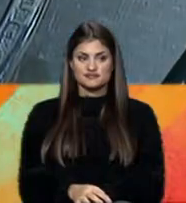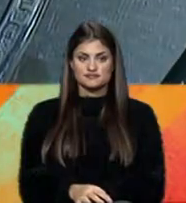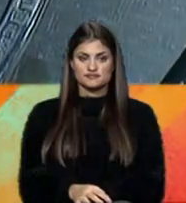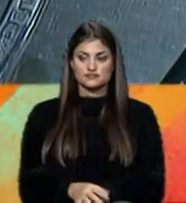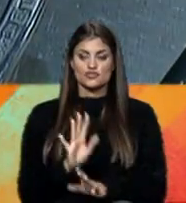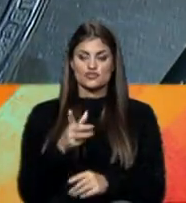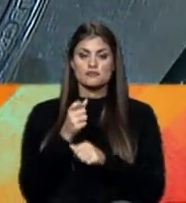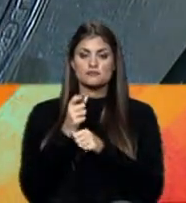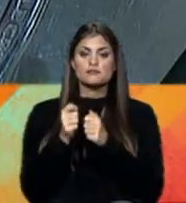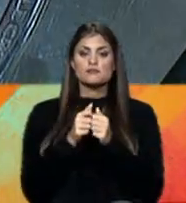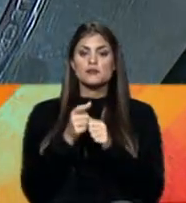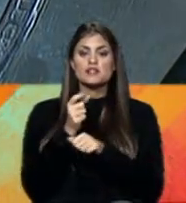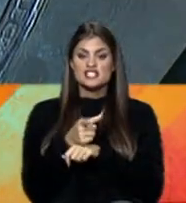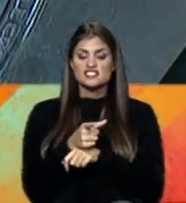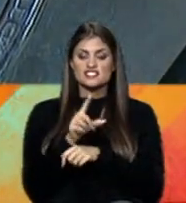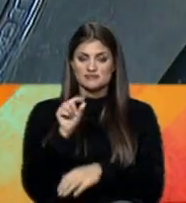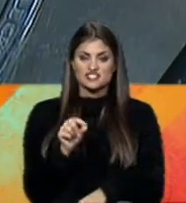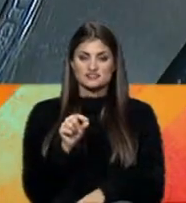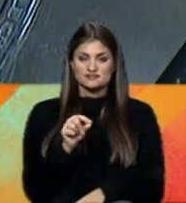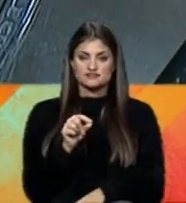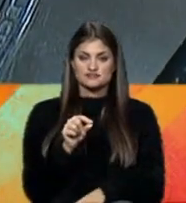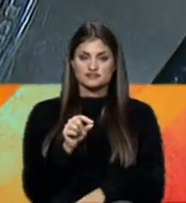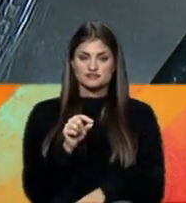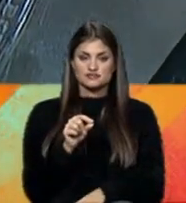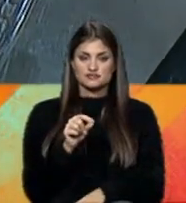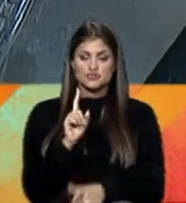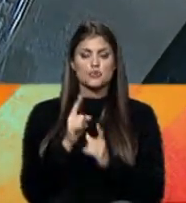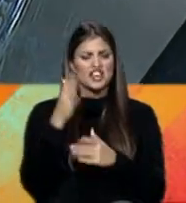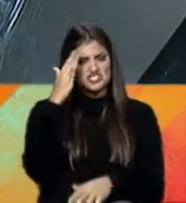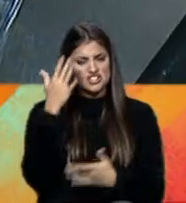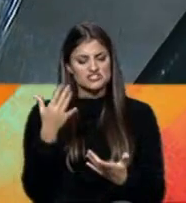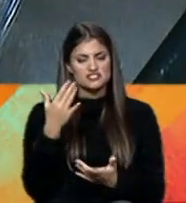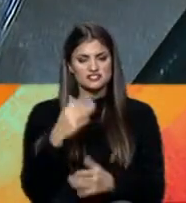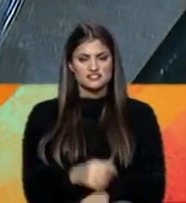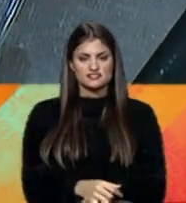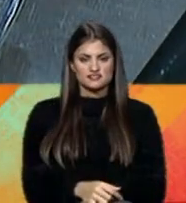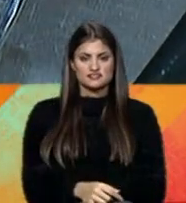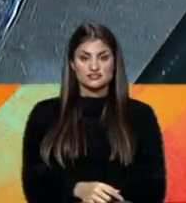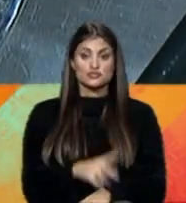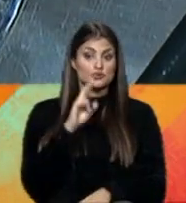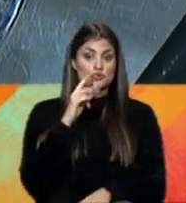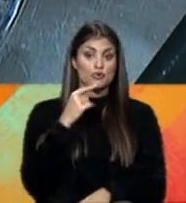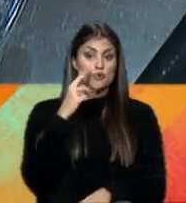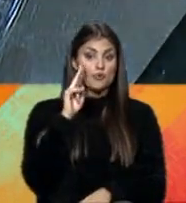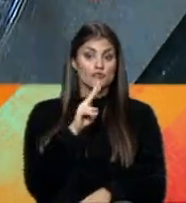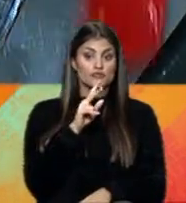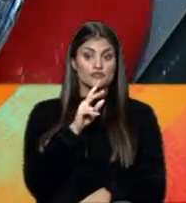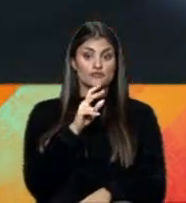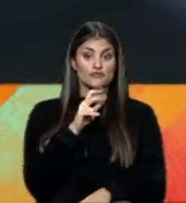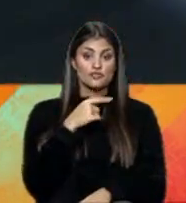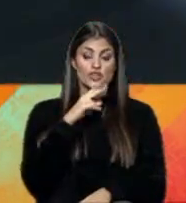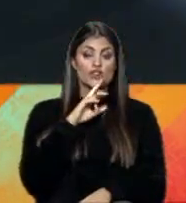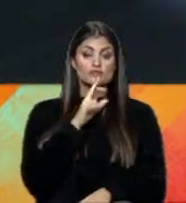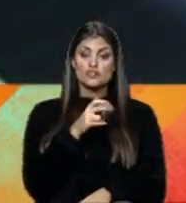mandei uma mensagem pelo concreto. E? O que é que lhe pareceu? Eu não vi a resposta ainda, mas espero que venha.